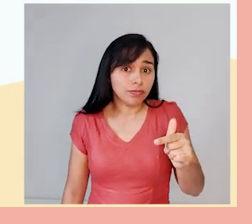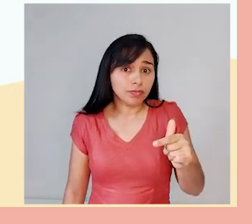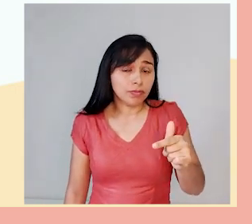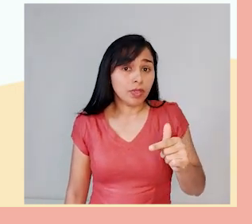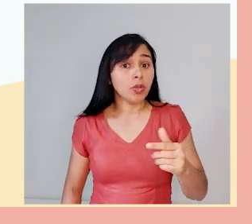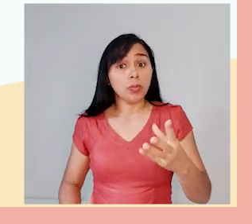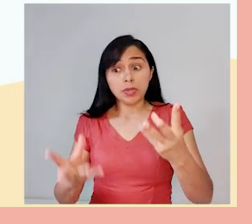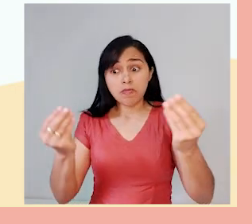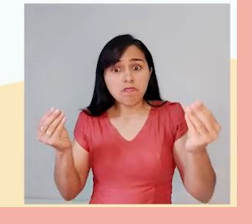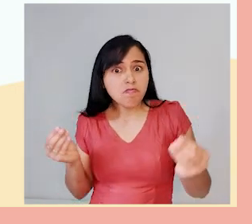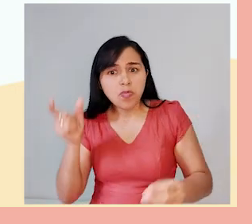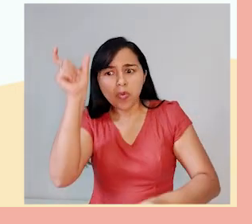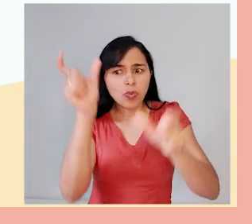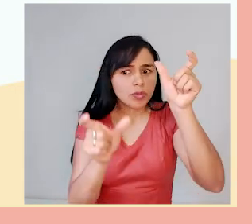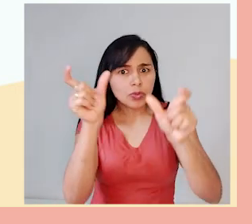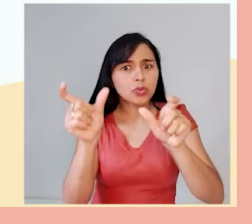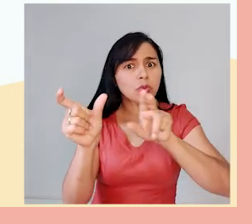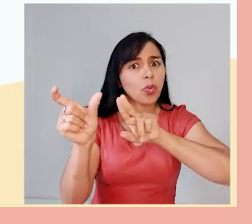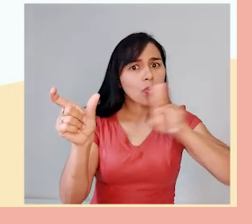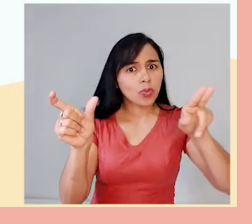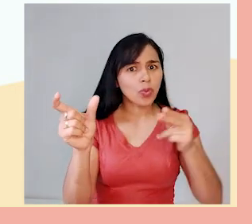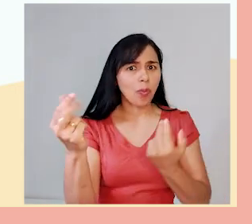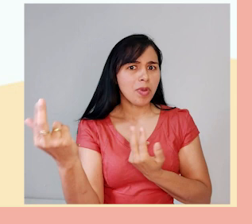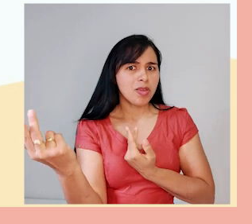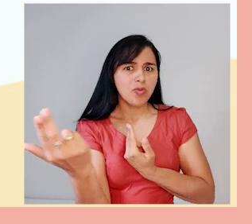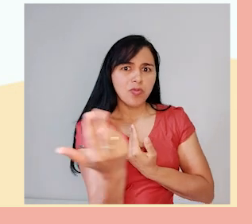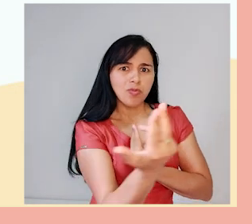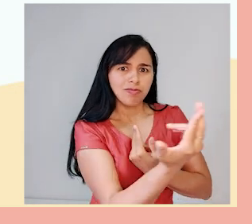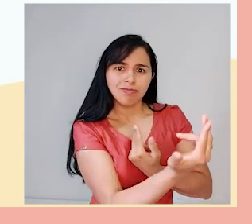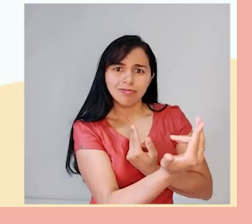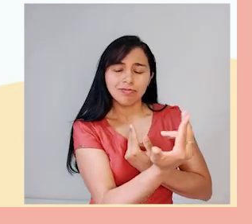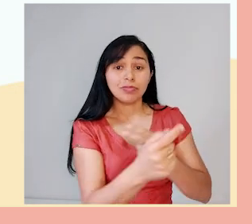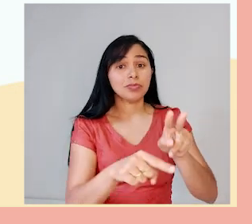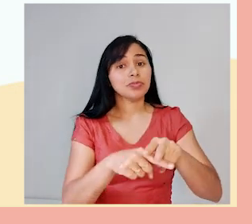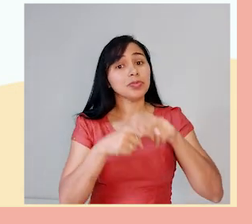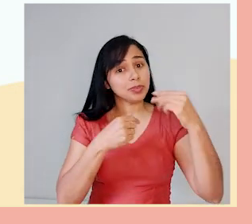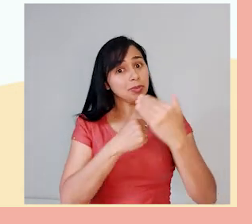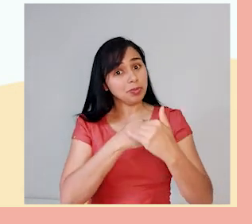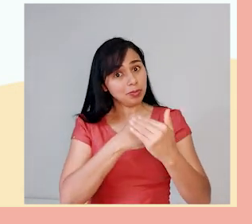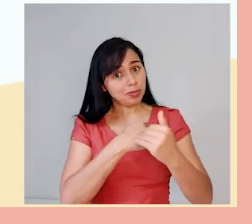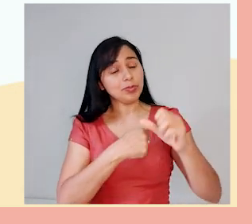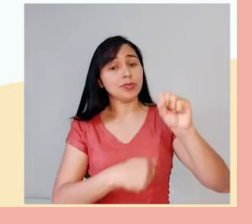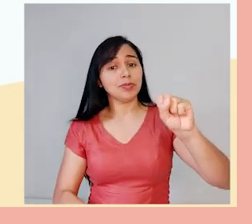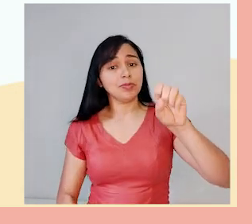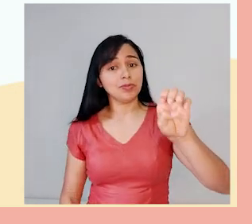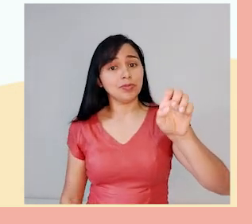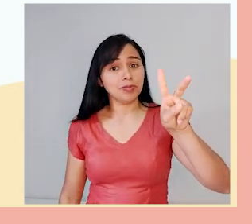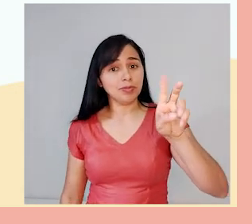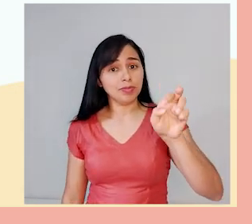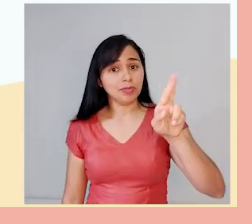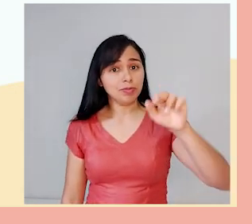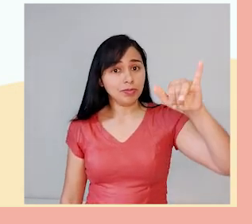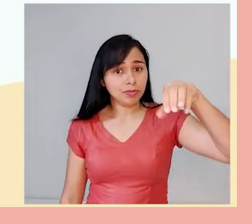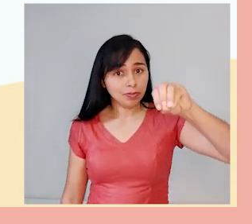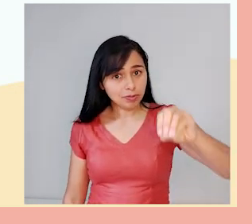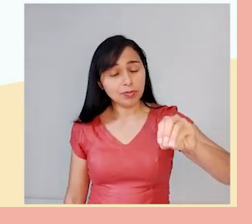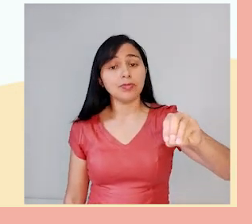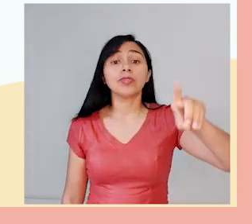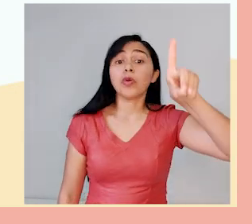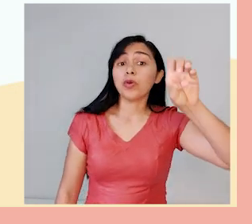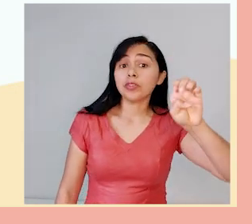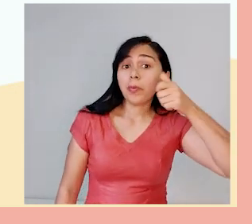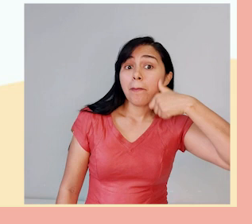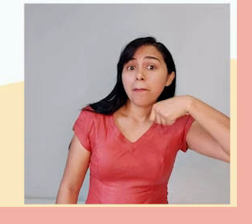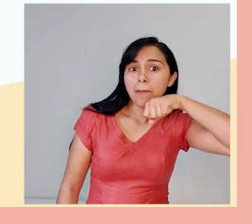de Romaria, deram então de me chamar Severino de Maria. Como há muitos Severinos, com mães